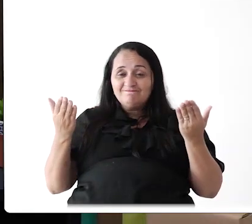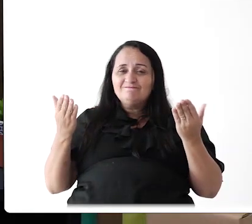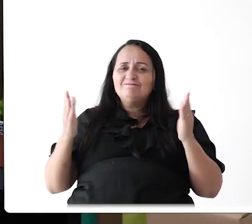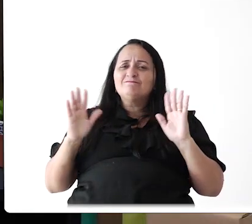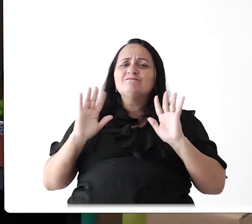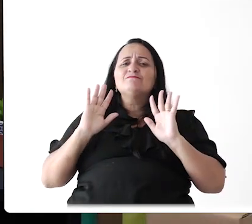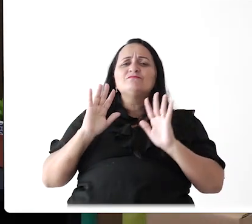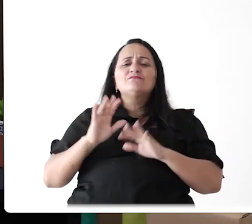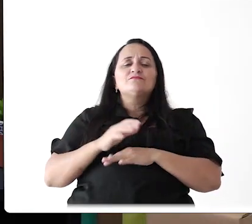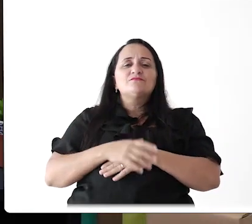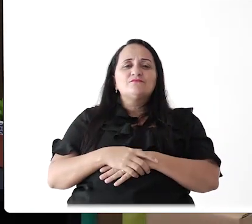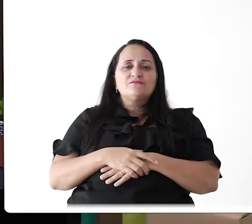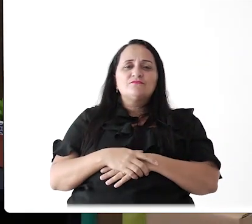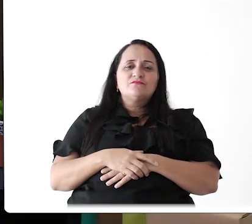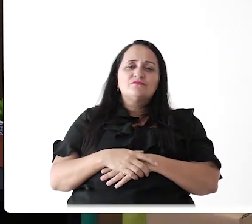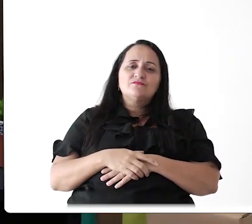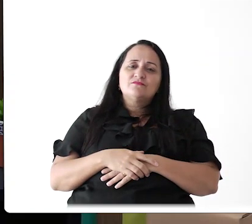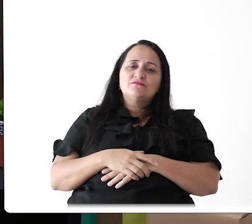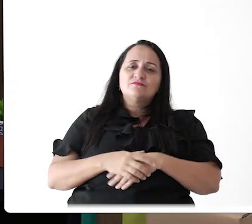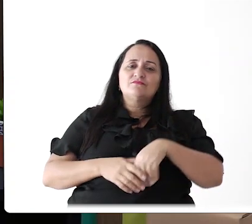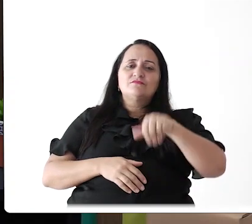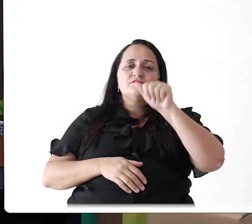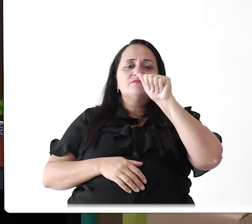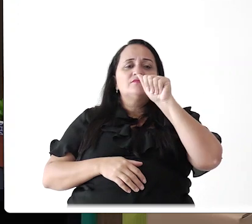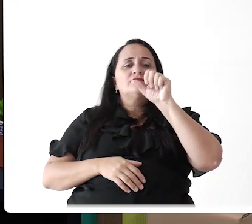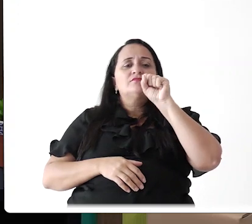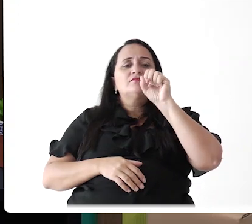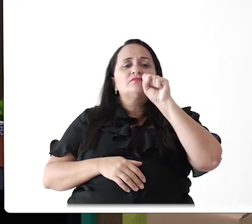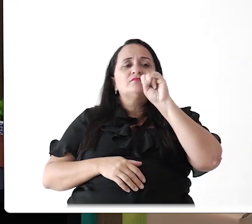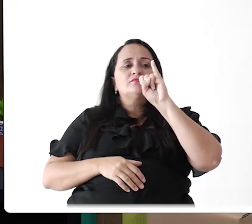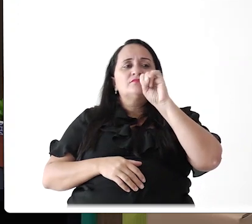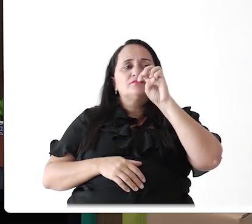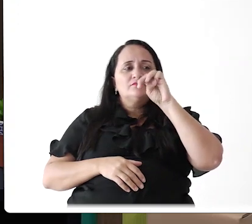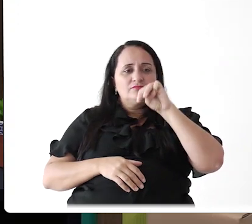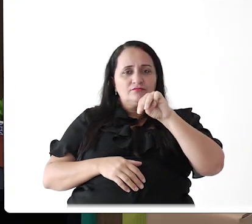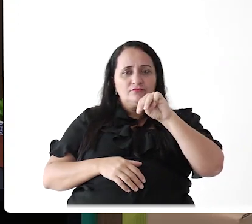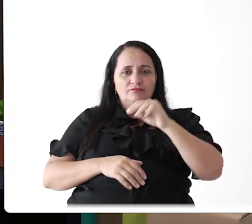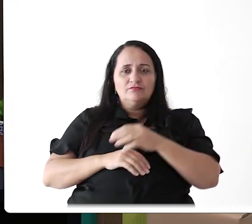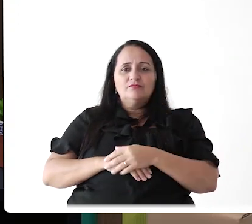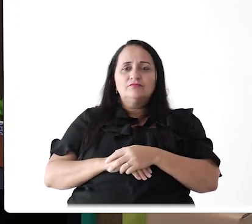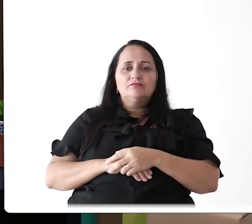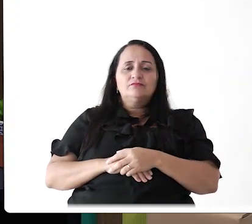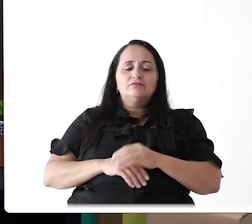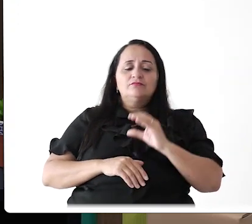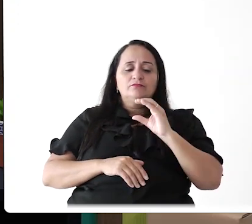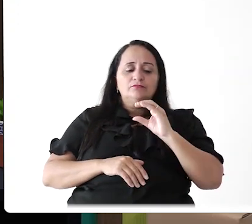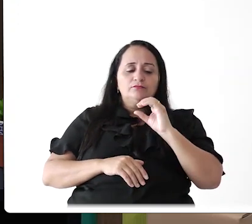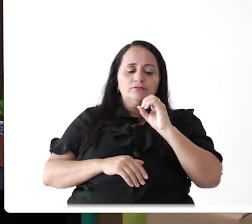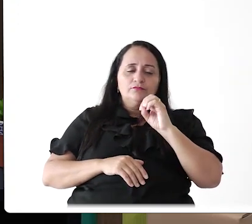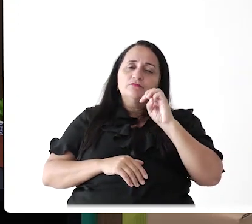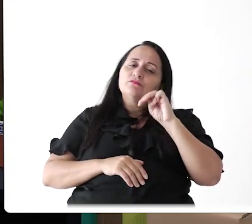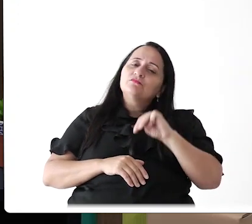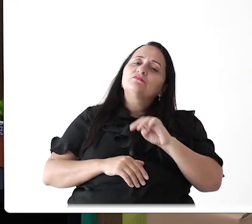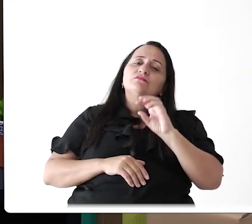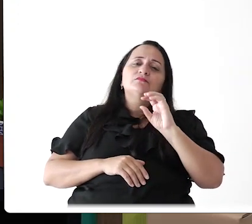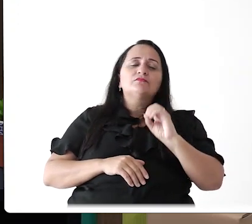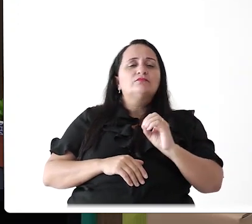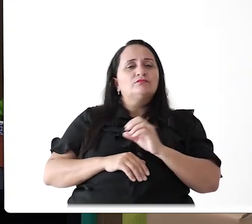eu só preciso desses dois termos. Assim e como.